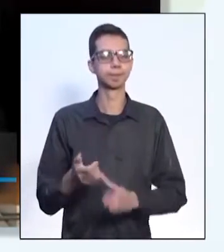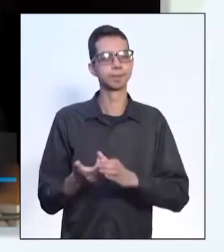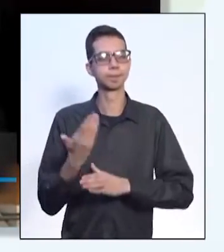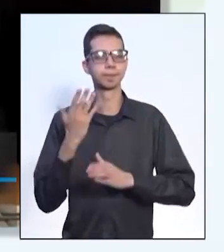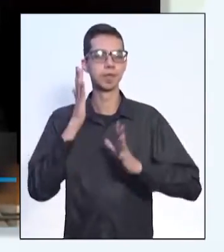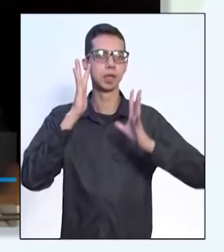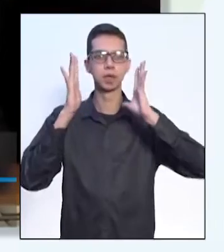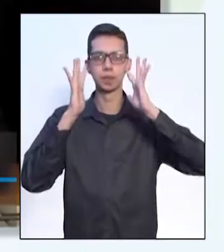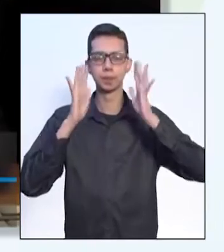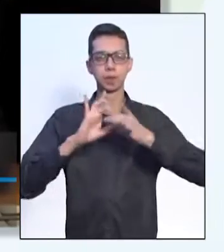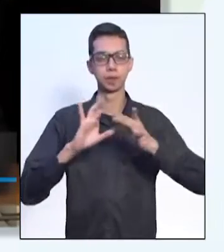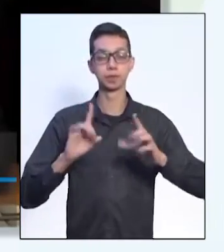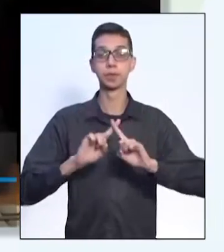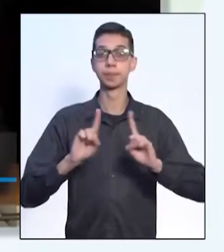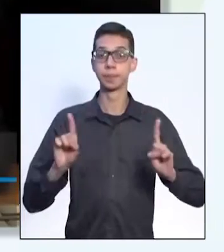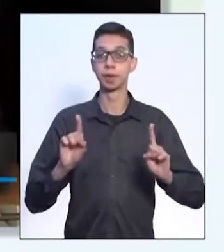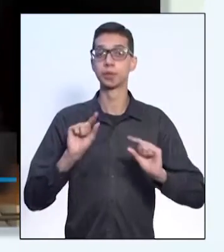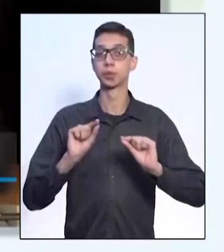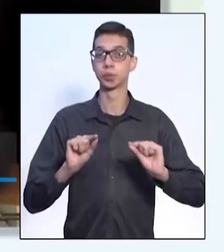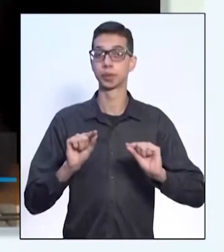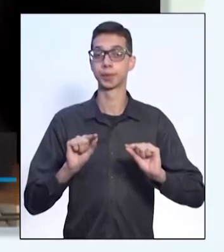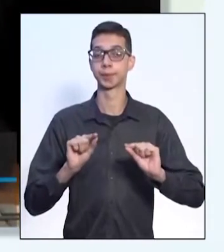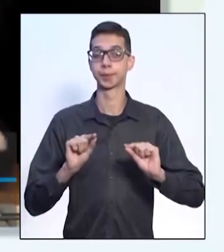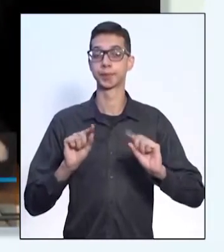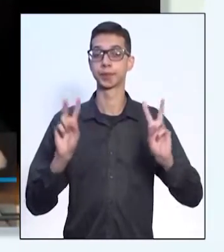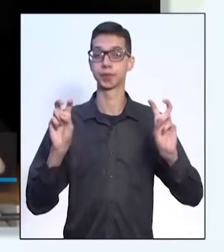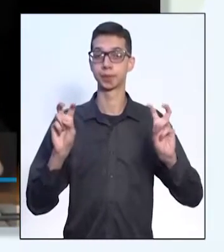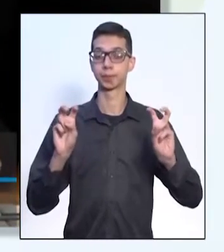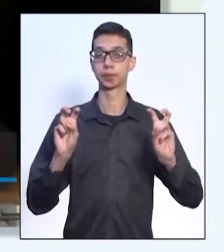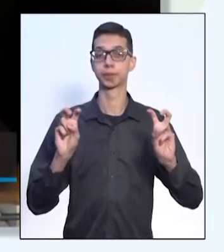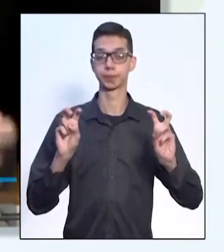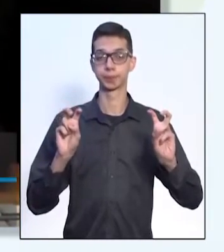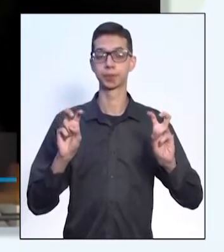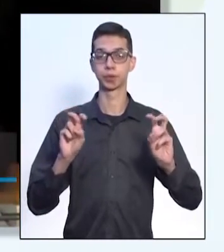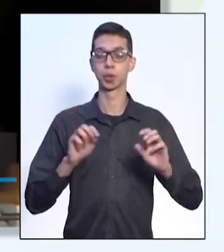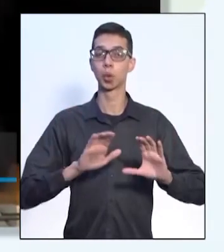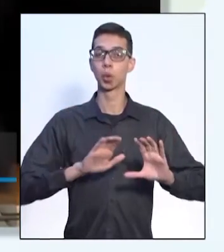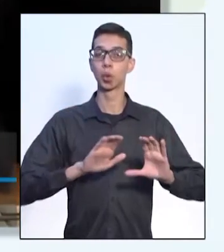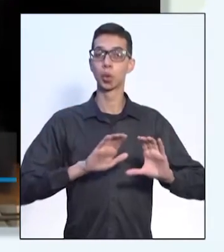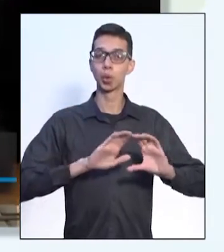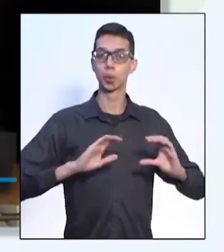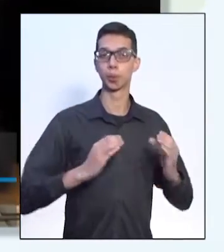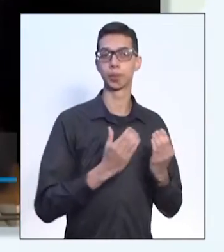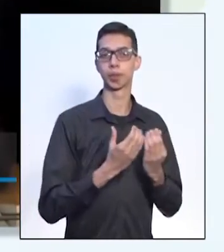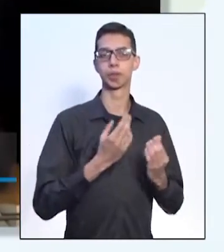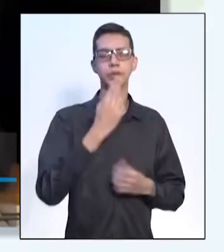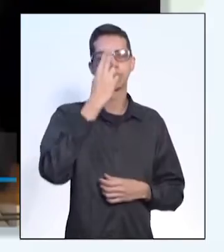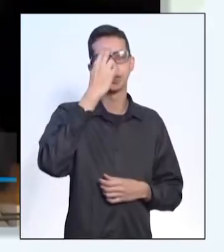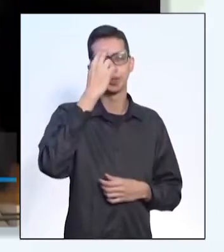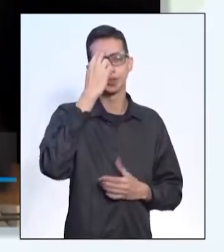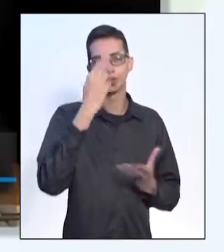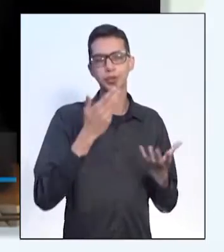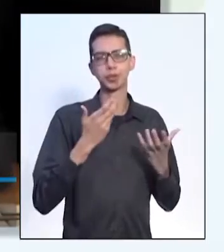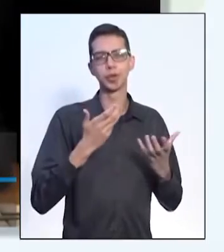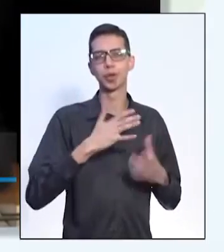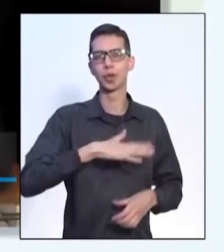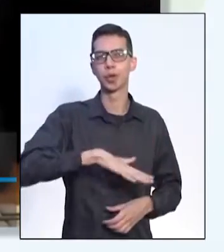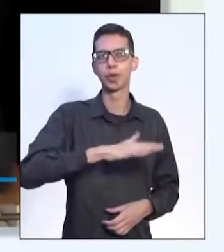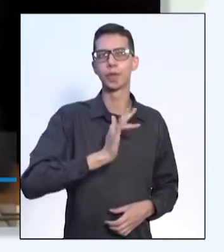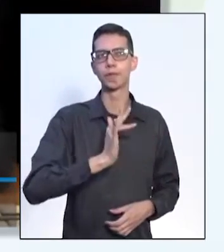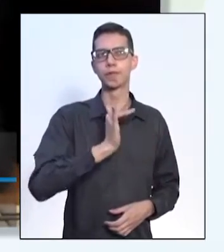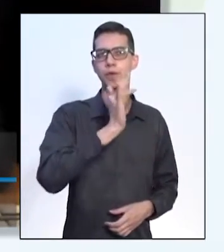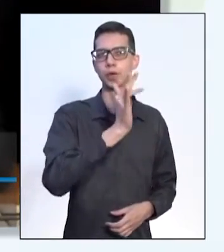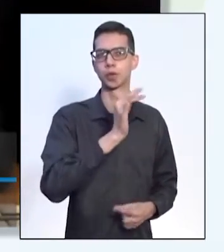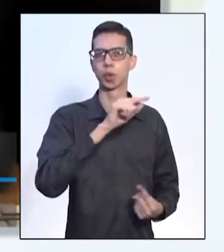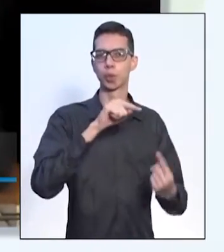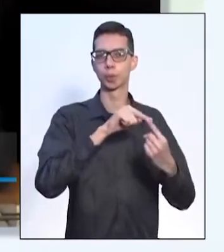nosso tema é construção da comunidade dos sonhos, eu escolhi abordar problemas reais, mas não tem problema se vocês não vão